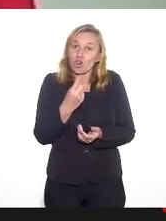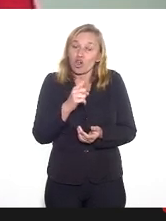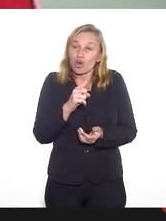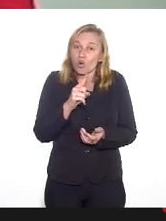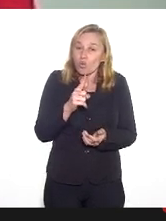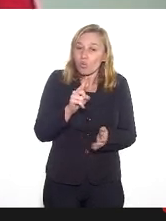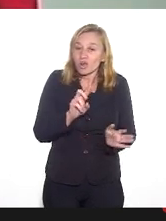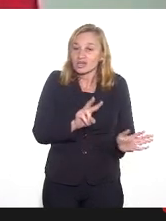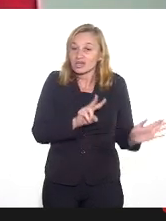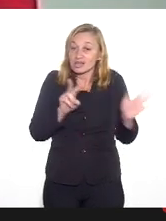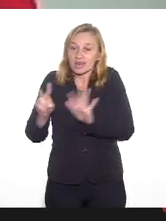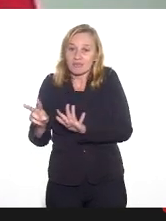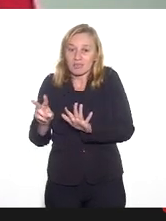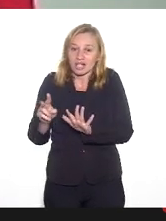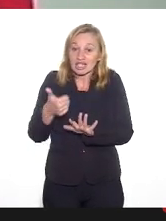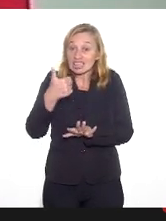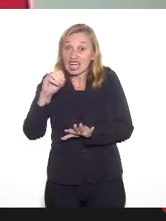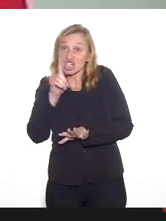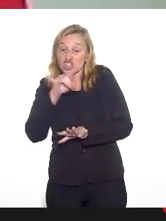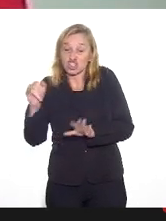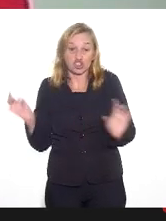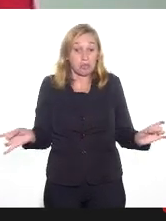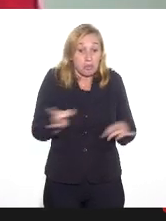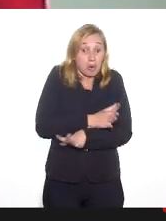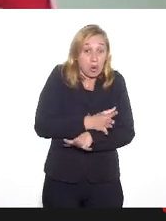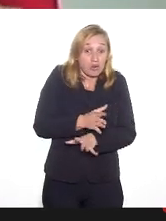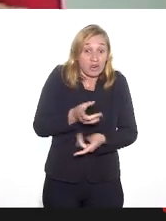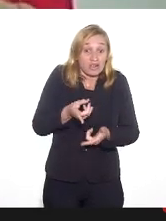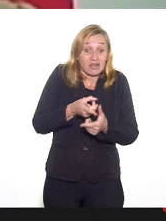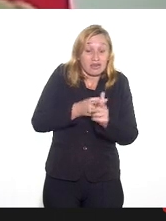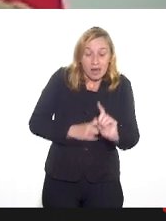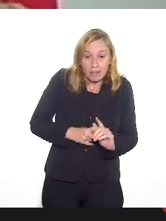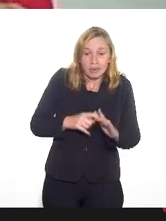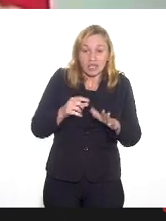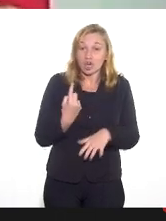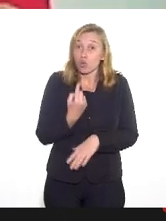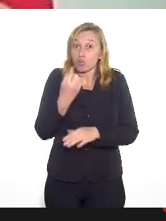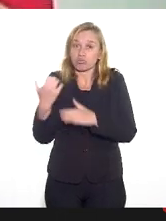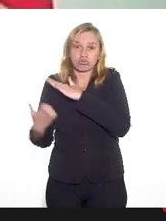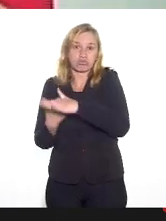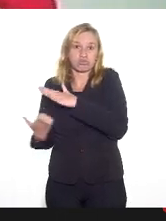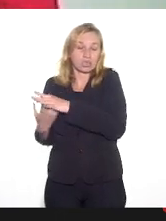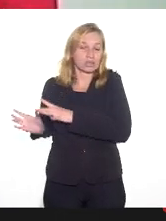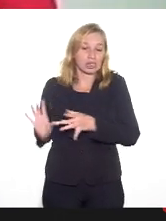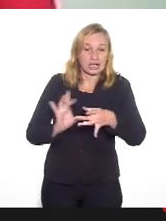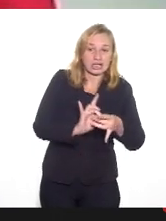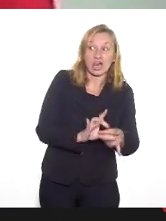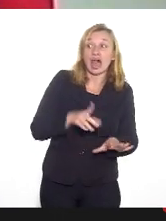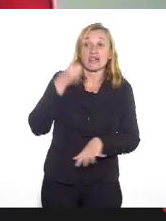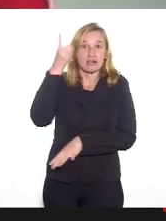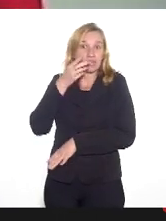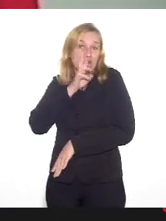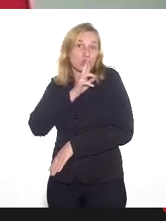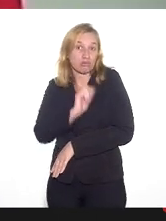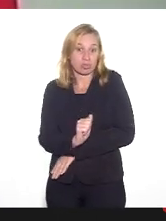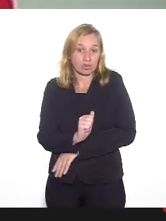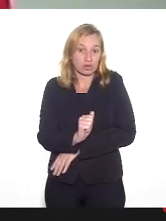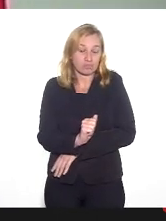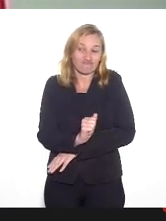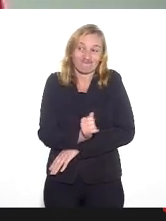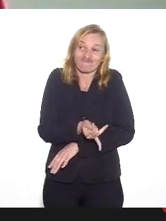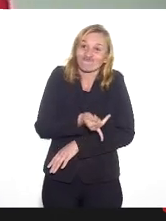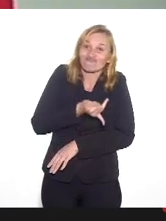esteja pronto. A gente vai depender de uma interlocução com uma empresa. E aí, deputado Rodrigo Amorim,